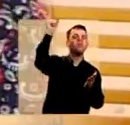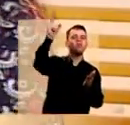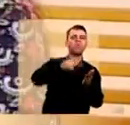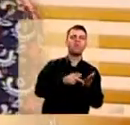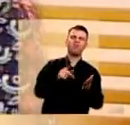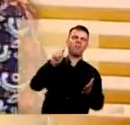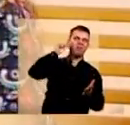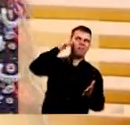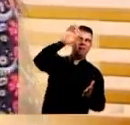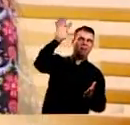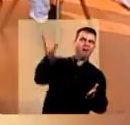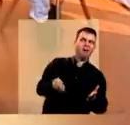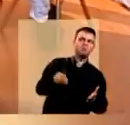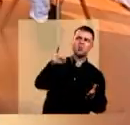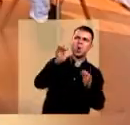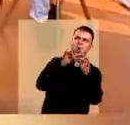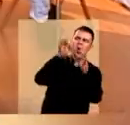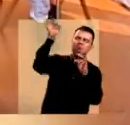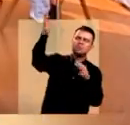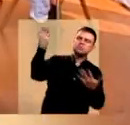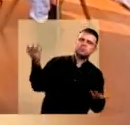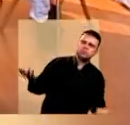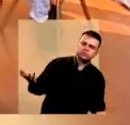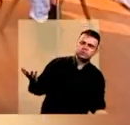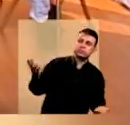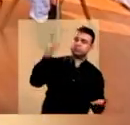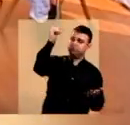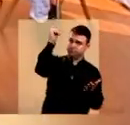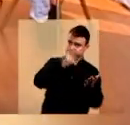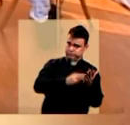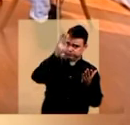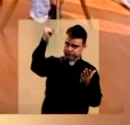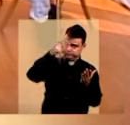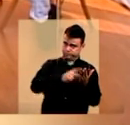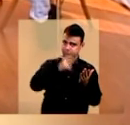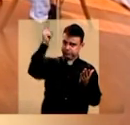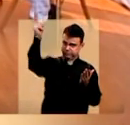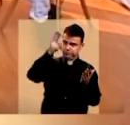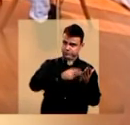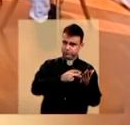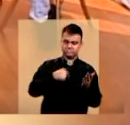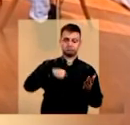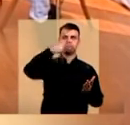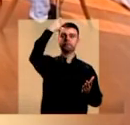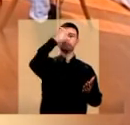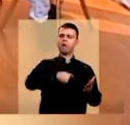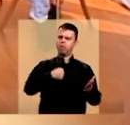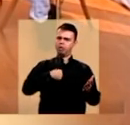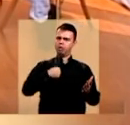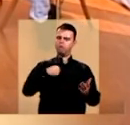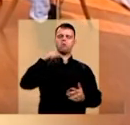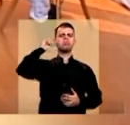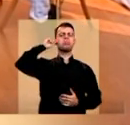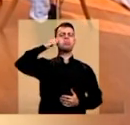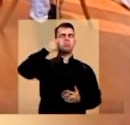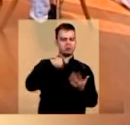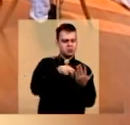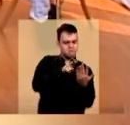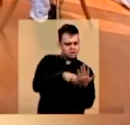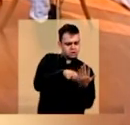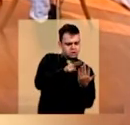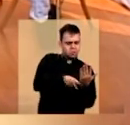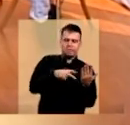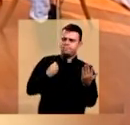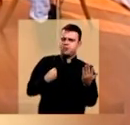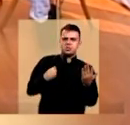a África, né? Tão longe, tive a né? mesma impressão. Eu, como mulher negra, lendo, muito. Parece que ela está aqui do meu lado, vivendo a